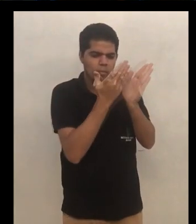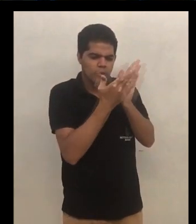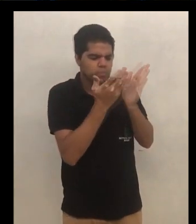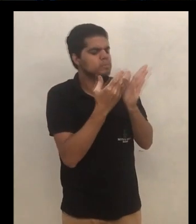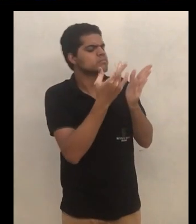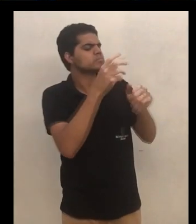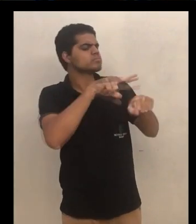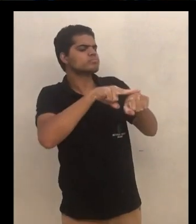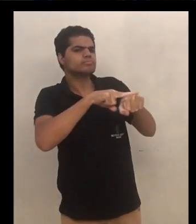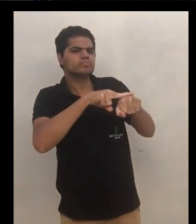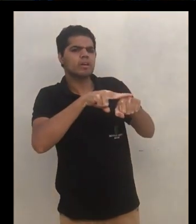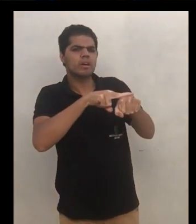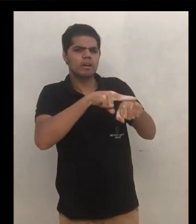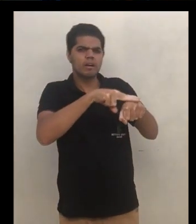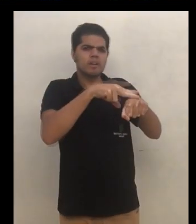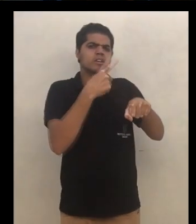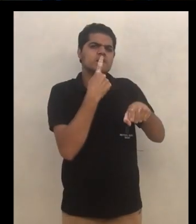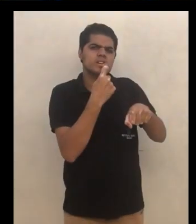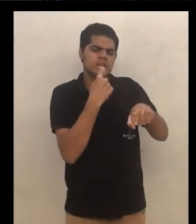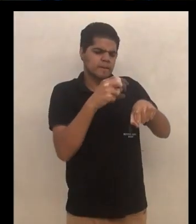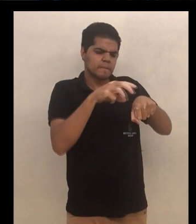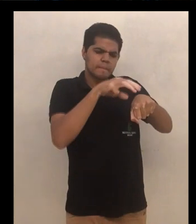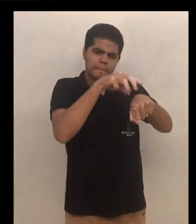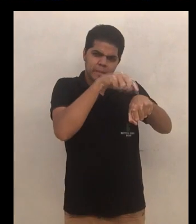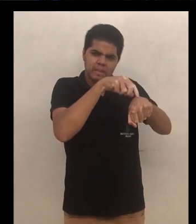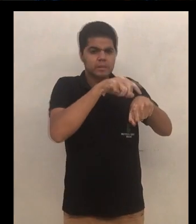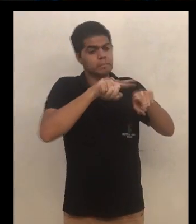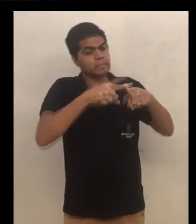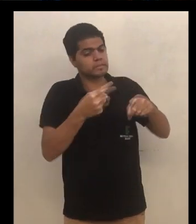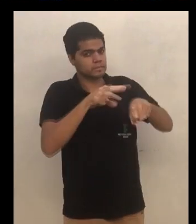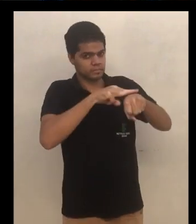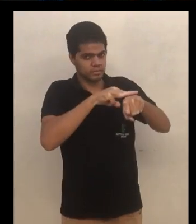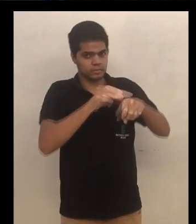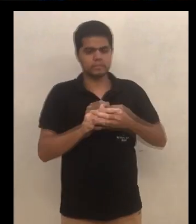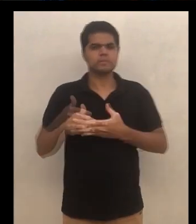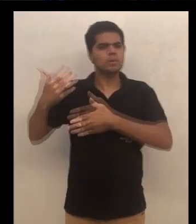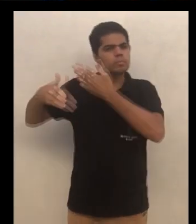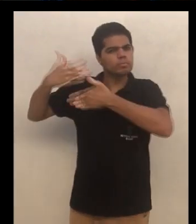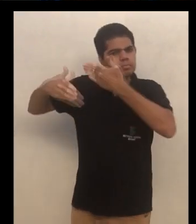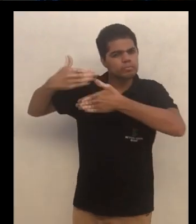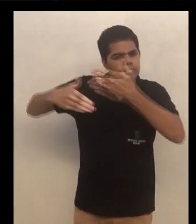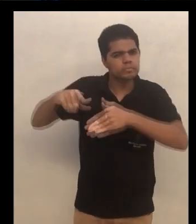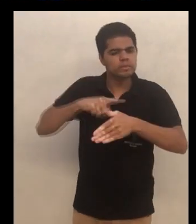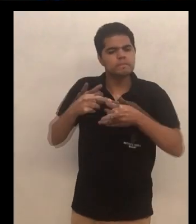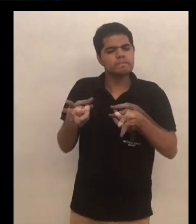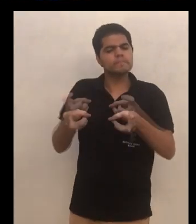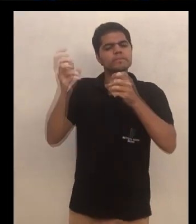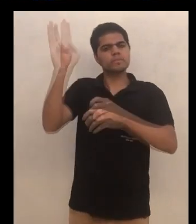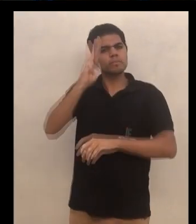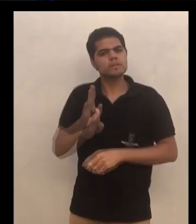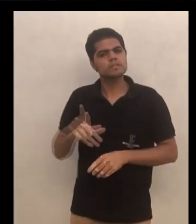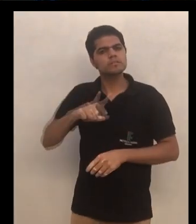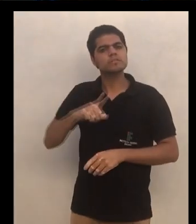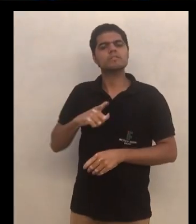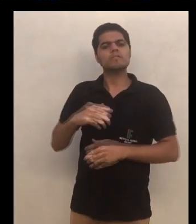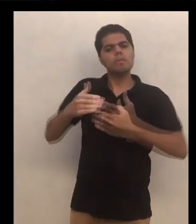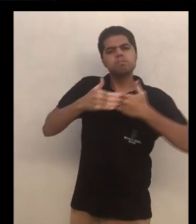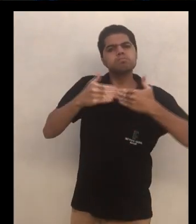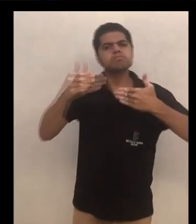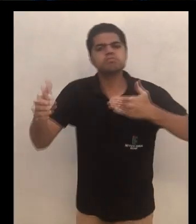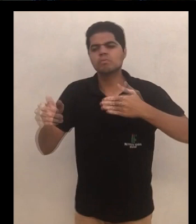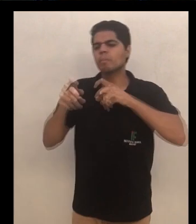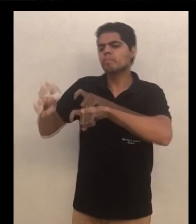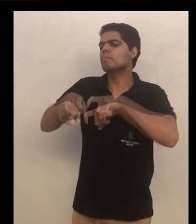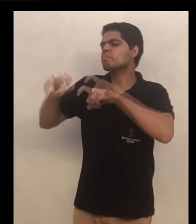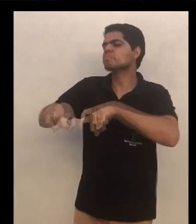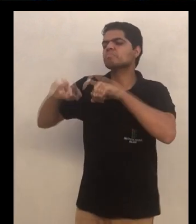brinco. Até 1960, a avicultura no Brasil se caracterizava por uma criação extensiva, a campo, onde o produtor